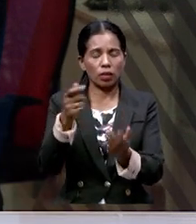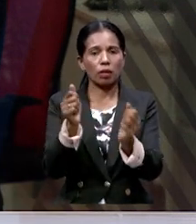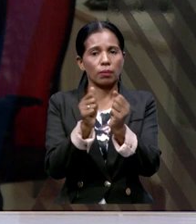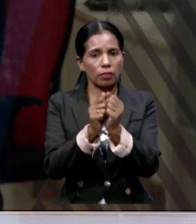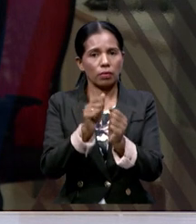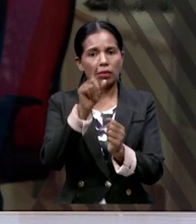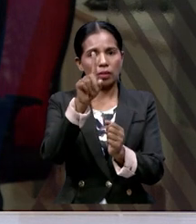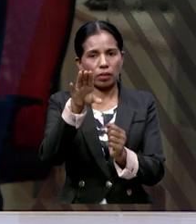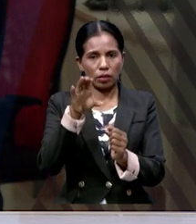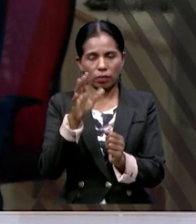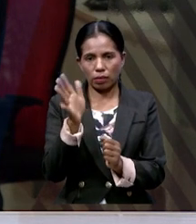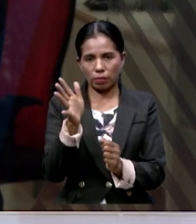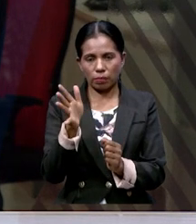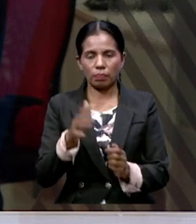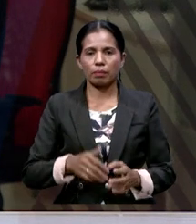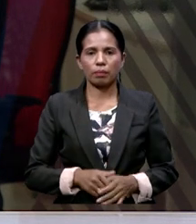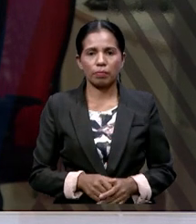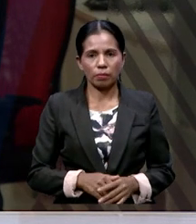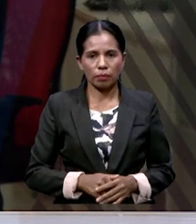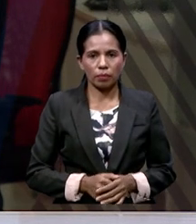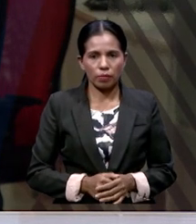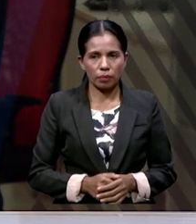ida 50.